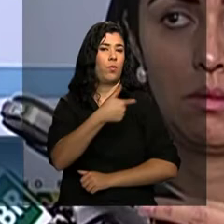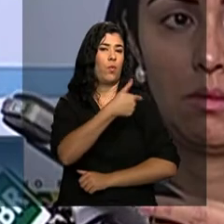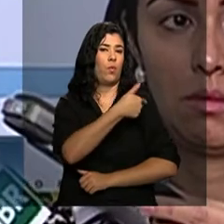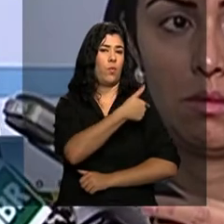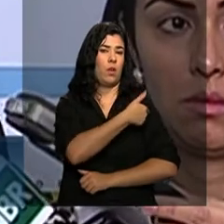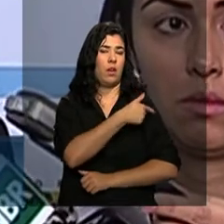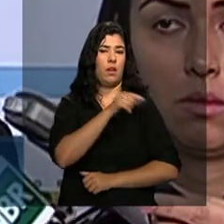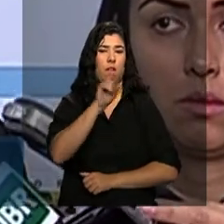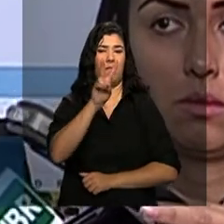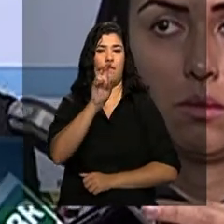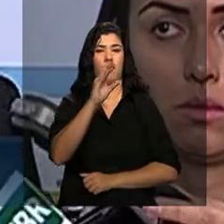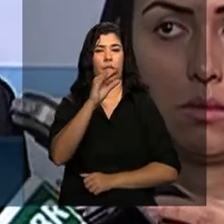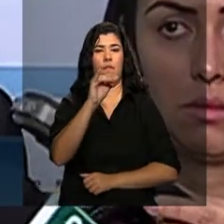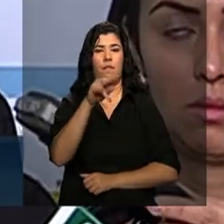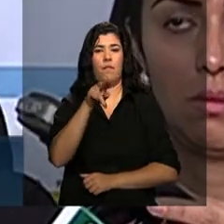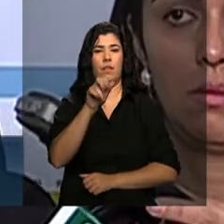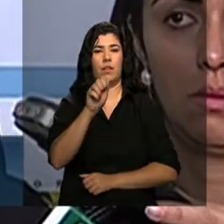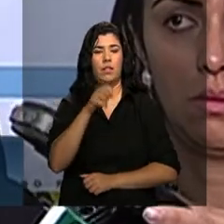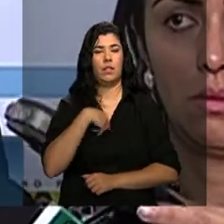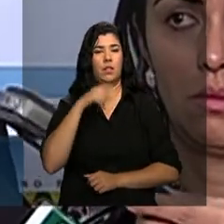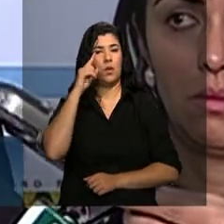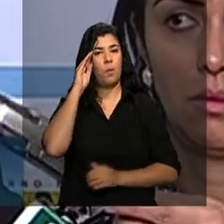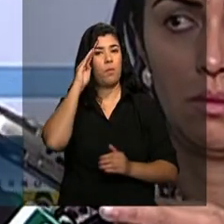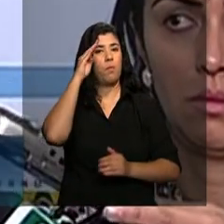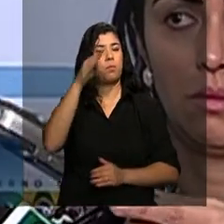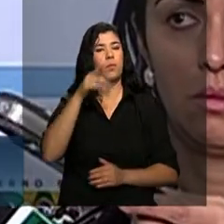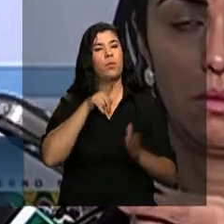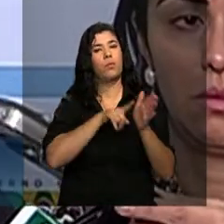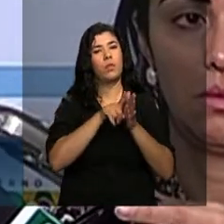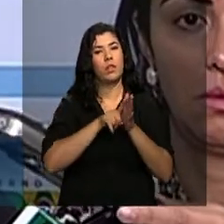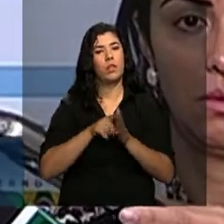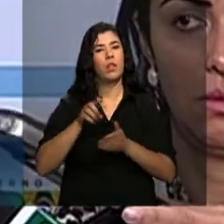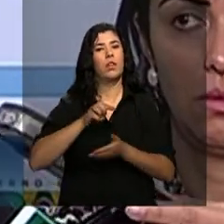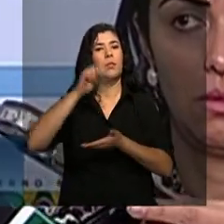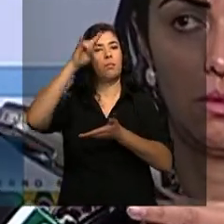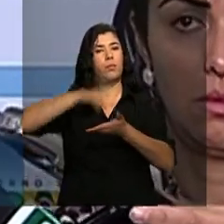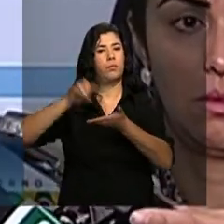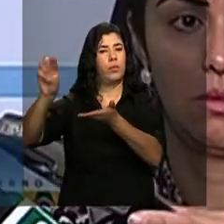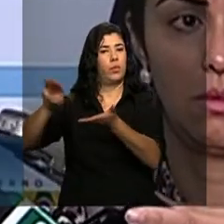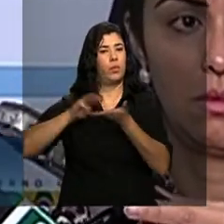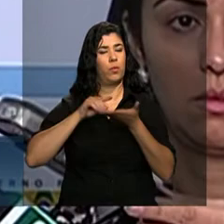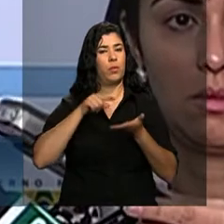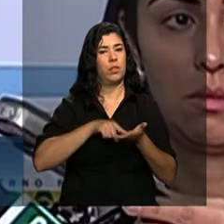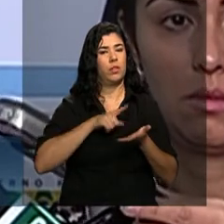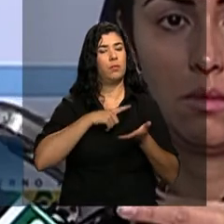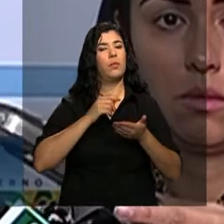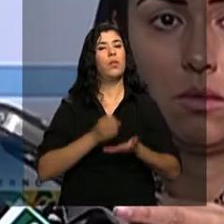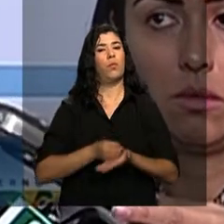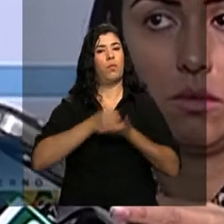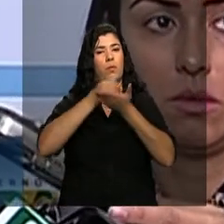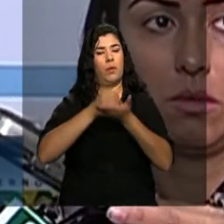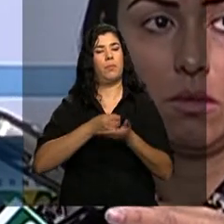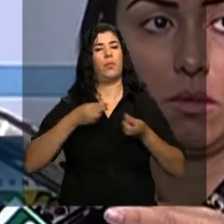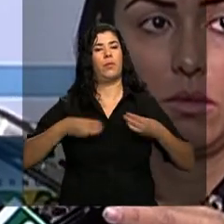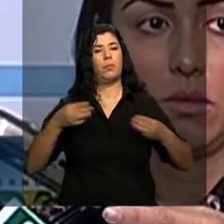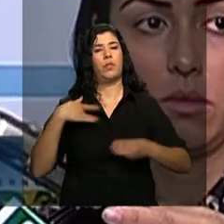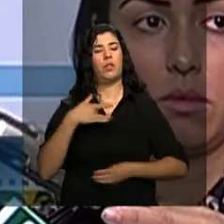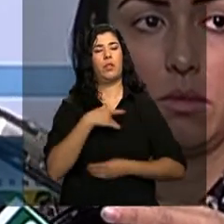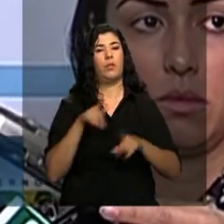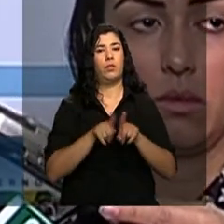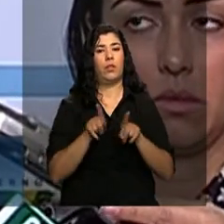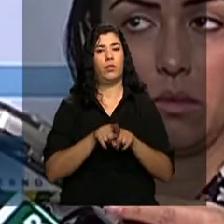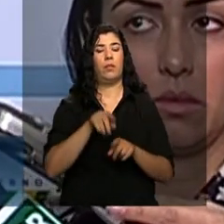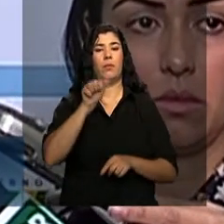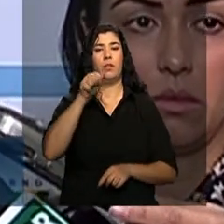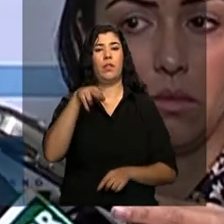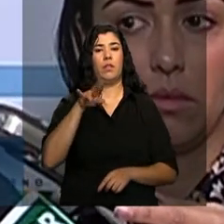que quiserem prioridade de análise, mandando a documentação, terão todo o apoio do Ministério da Saúde e da própria Anvisa nesse